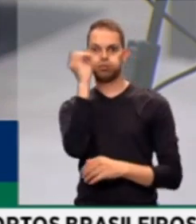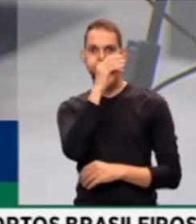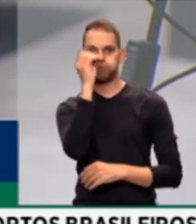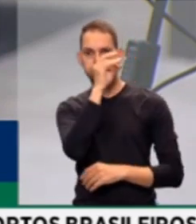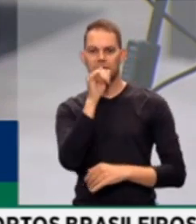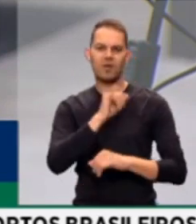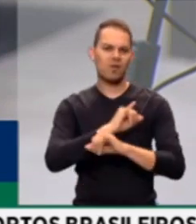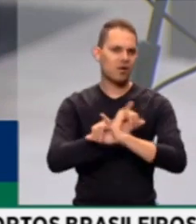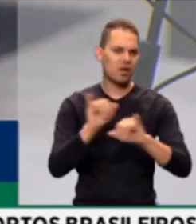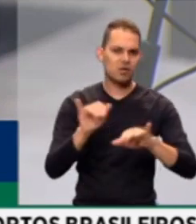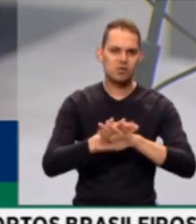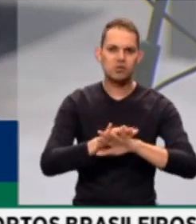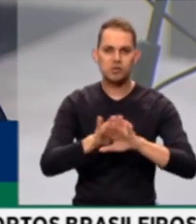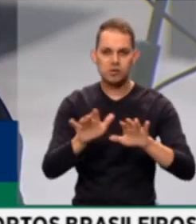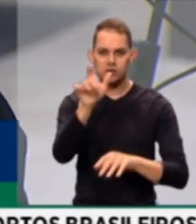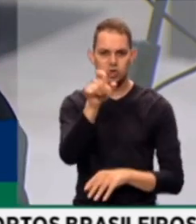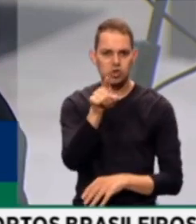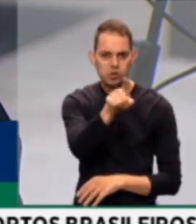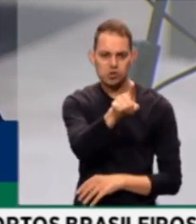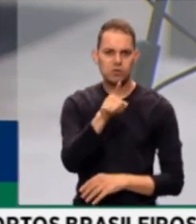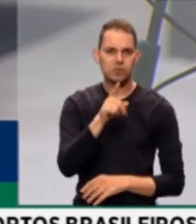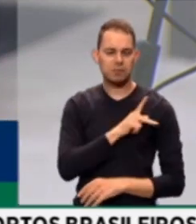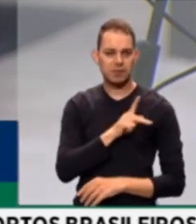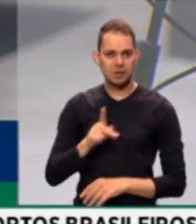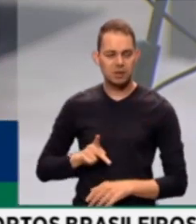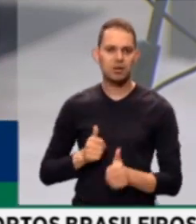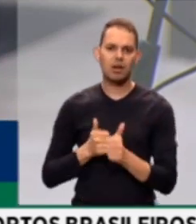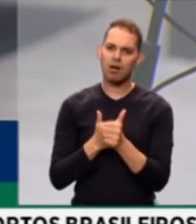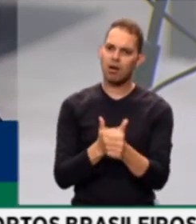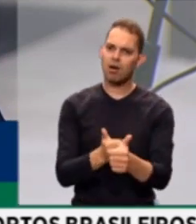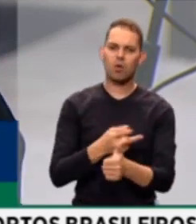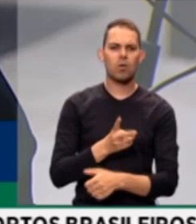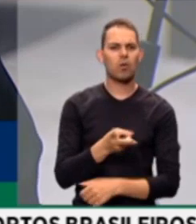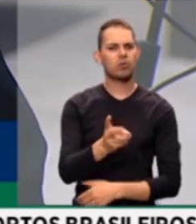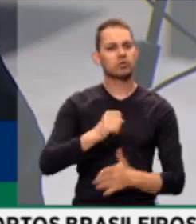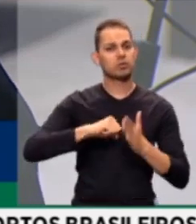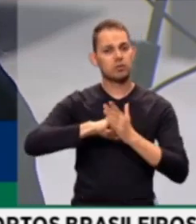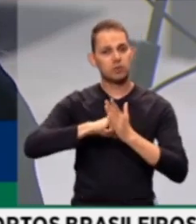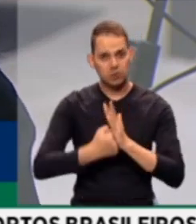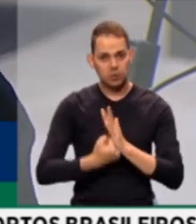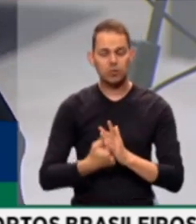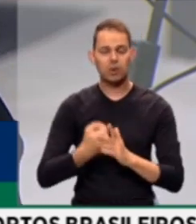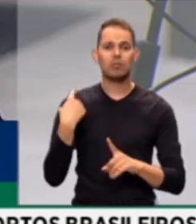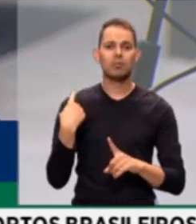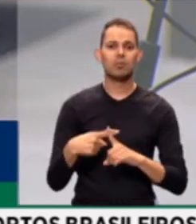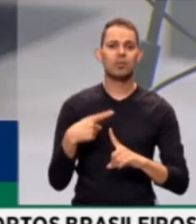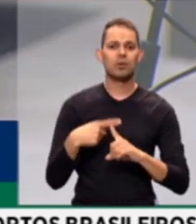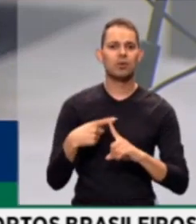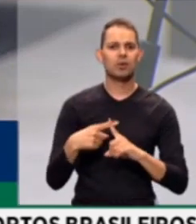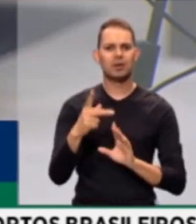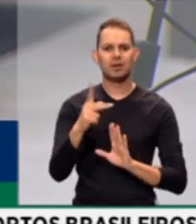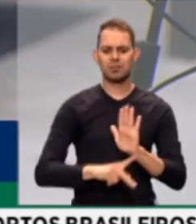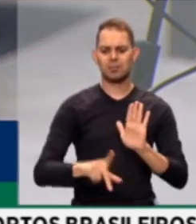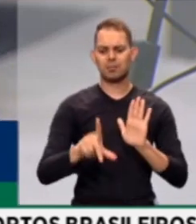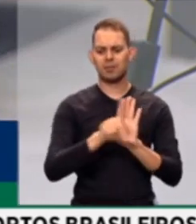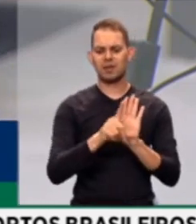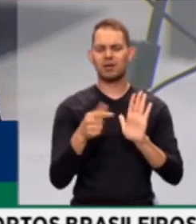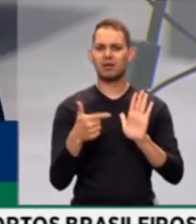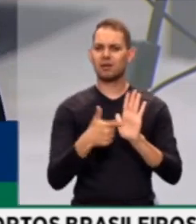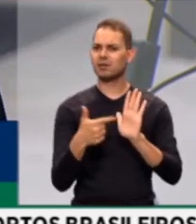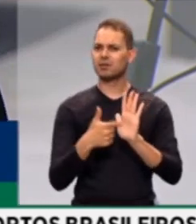Vossa Excelência, presidente Marcos Pereira, e dizer que nós seguimos em obstrução. Nós seguimos em obstrução porque esse PL,